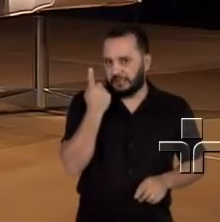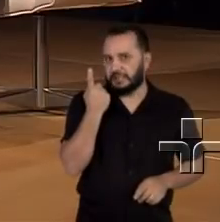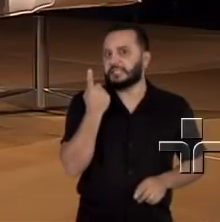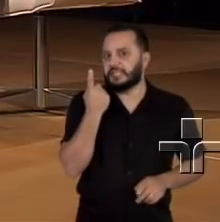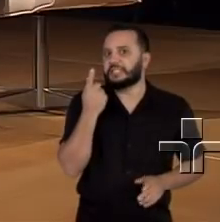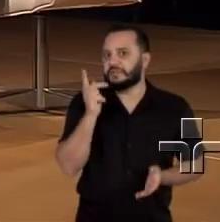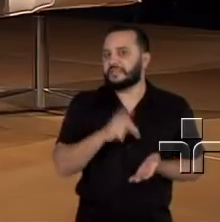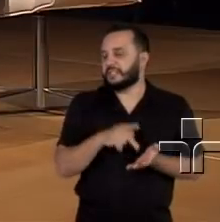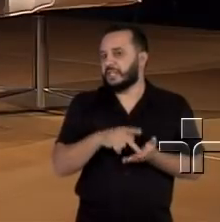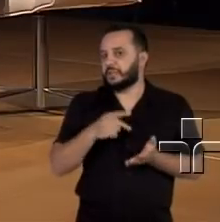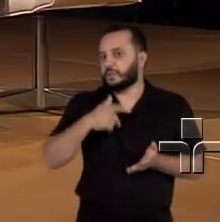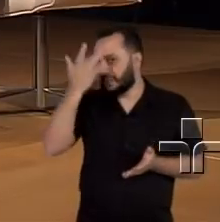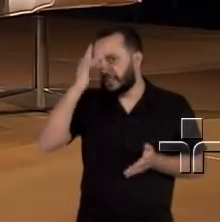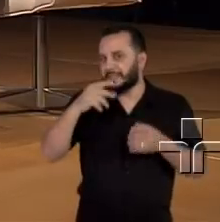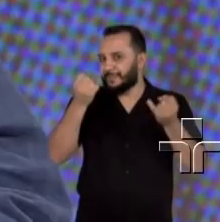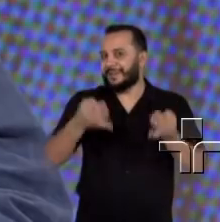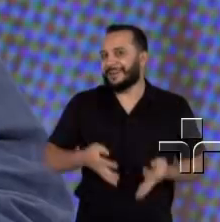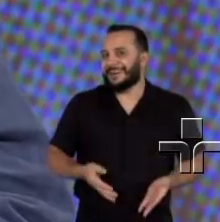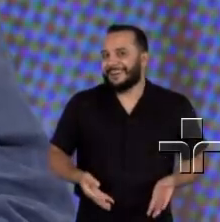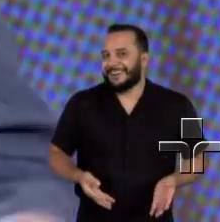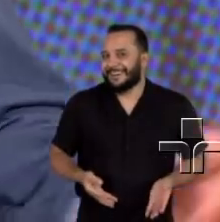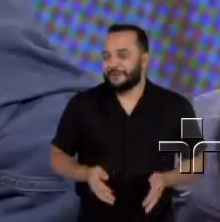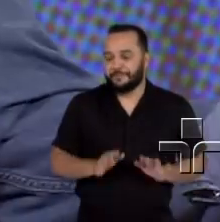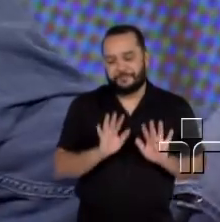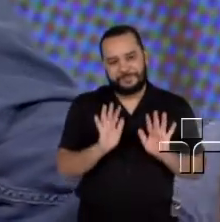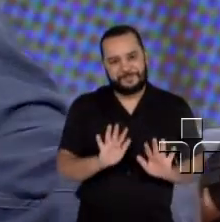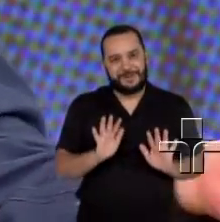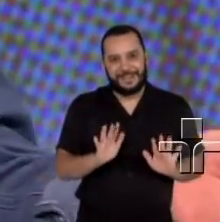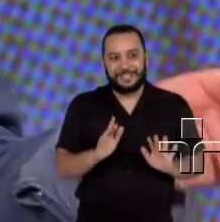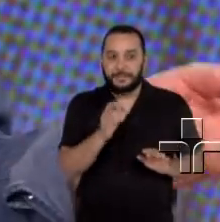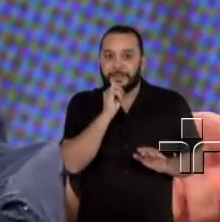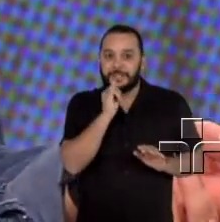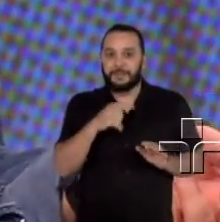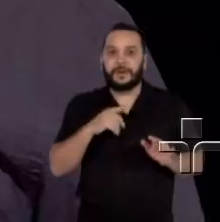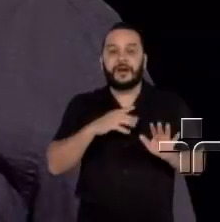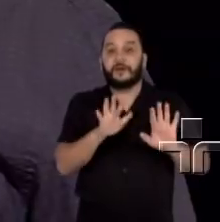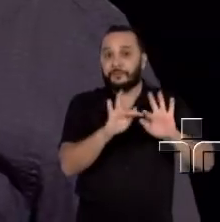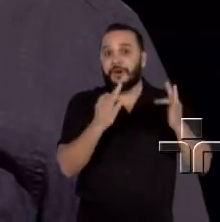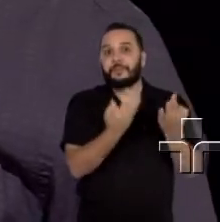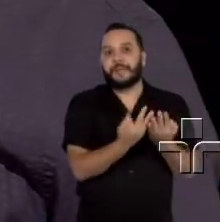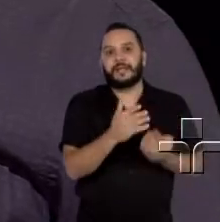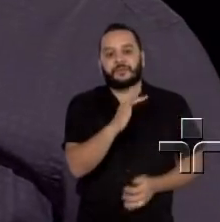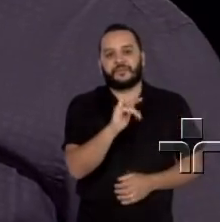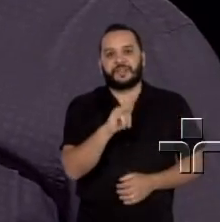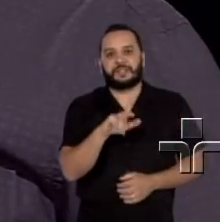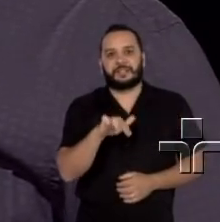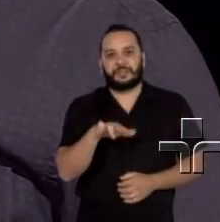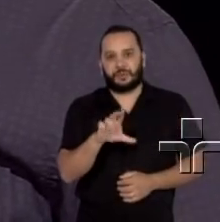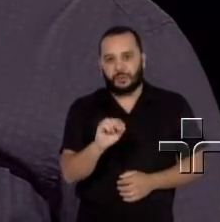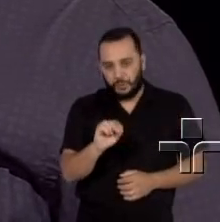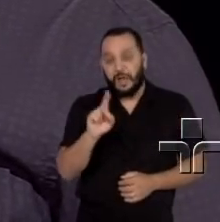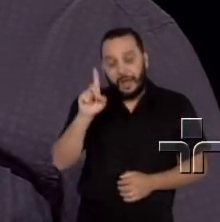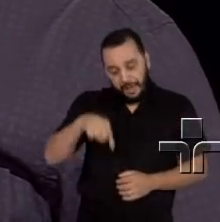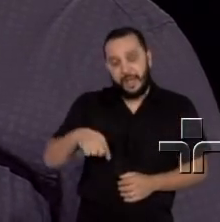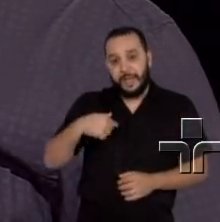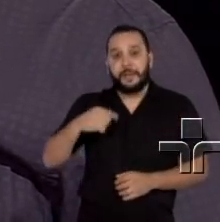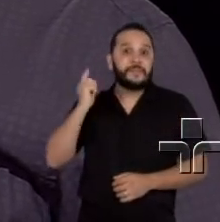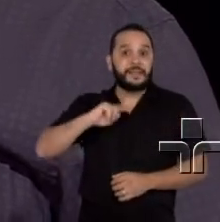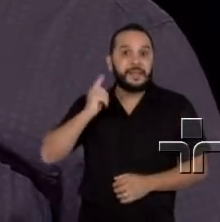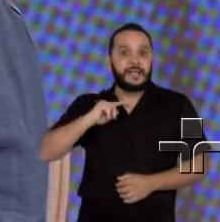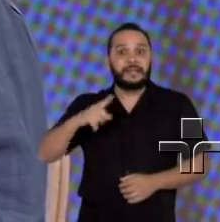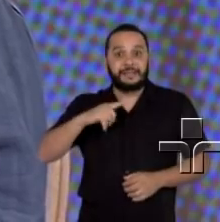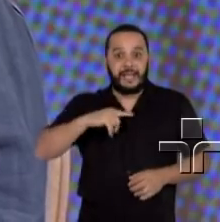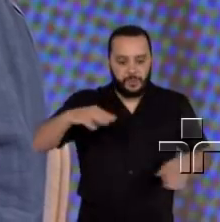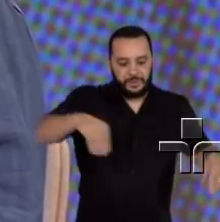sei explicar muito bem, não. Mas, assim, por exemplo, a família do Fernando toda é mineira. eles têm um tapete para cada tipo de